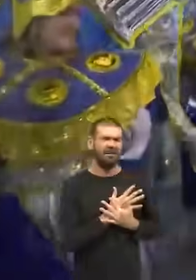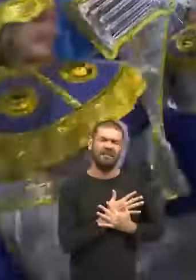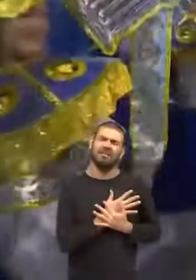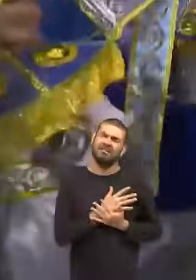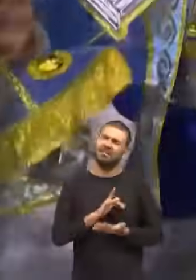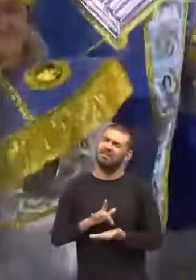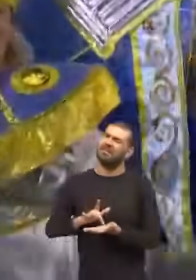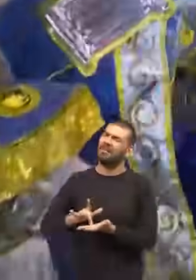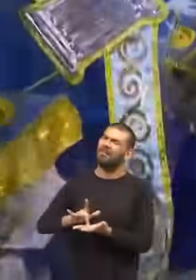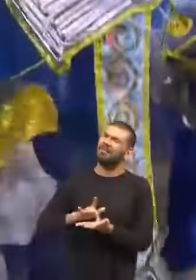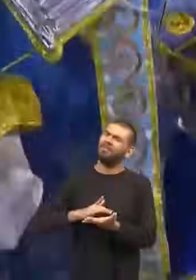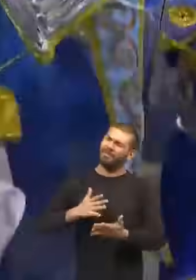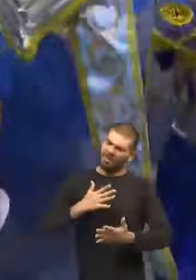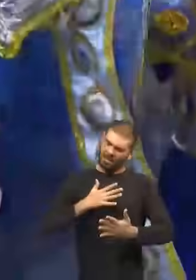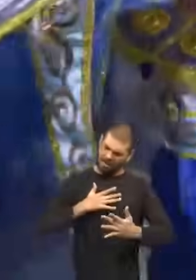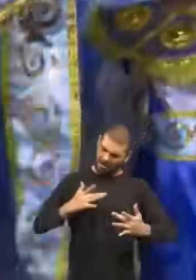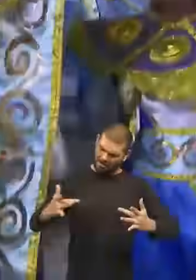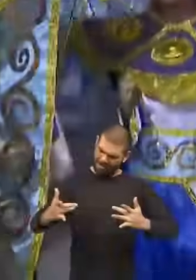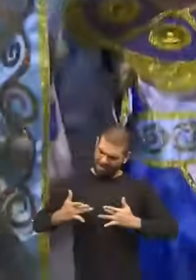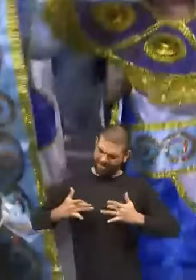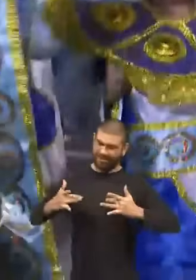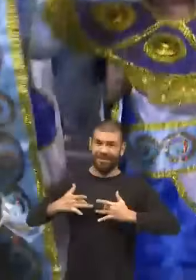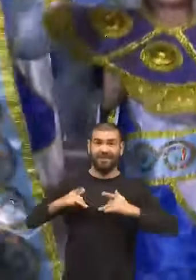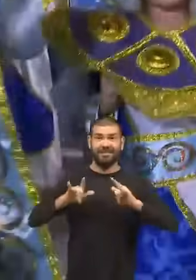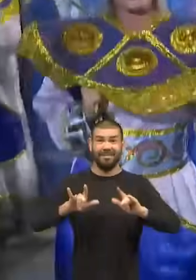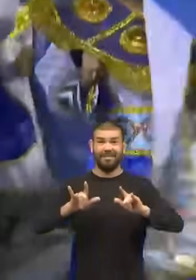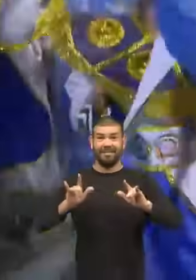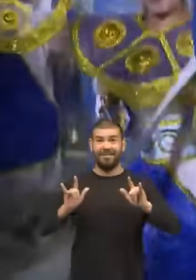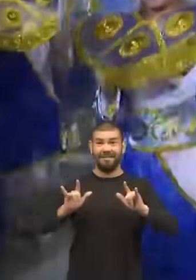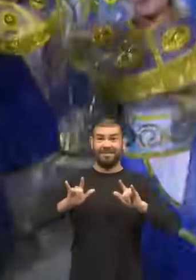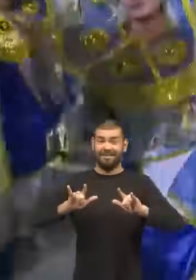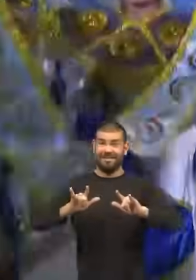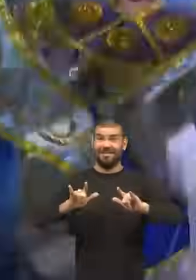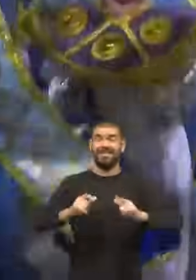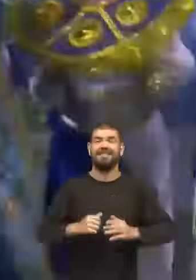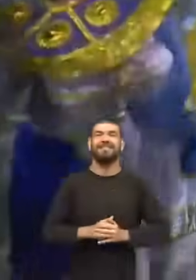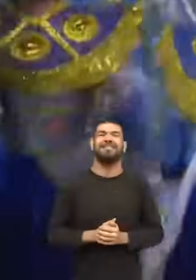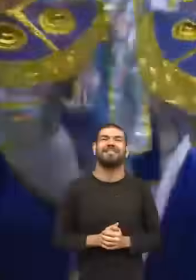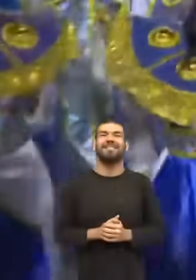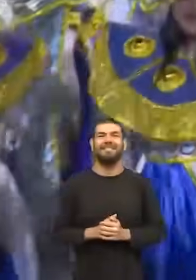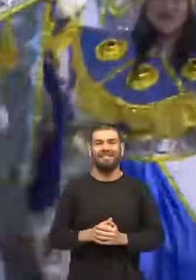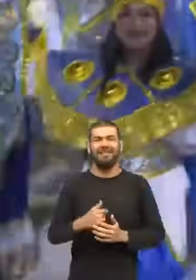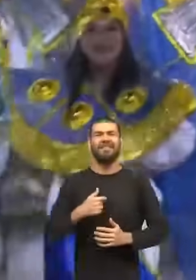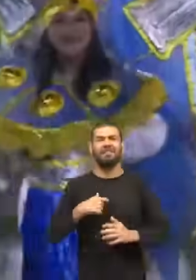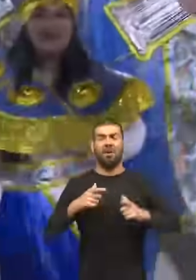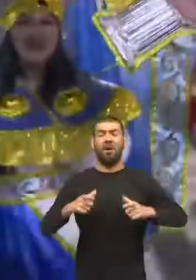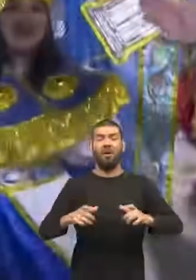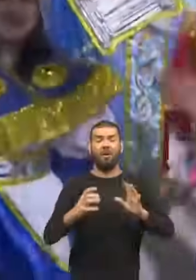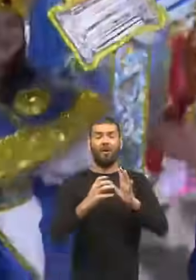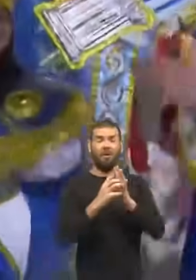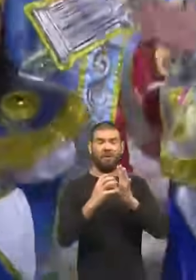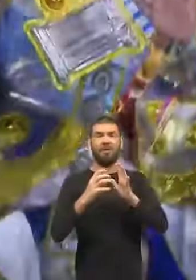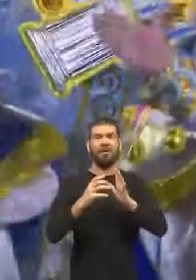Ciganos, é minha paixão. Te amo, te amo. É só, é só. Só da cachoeirinha.